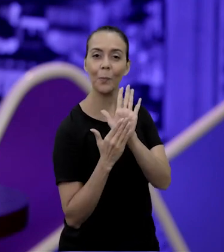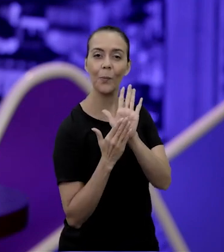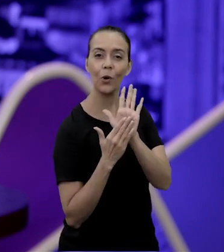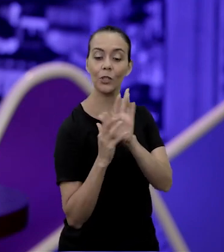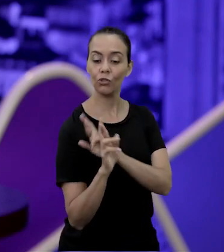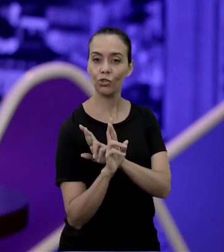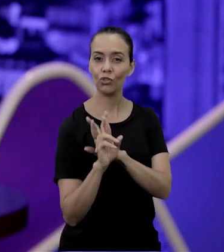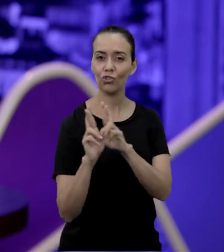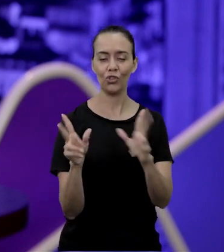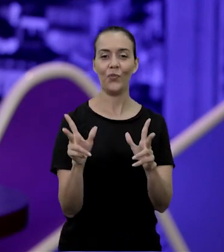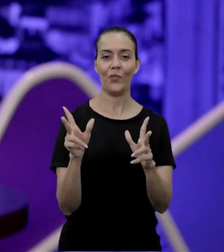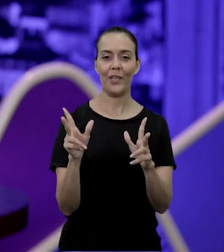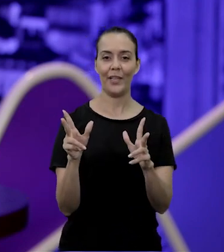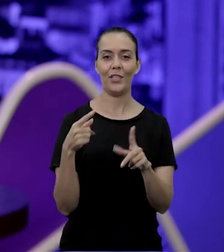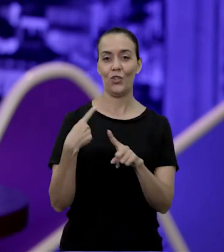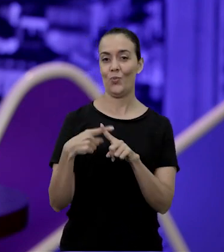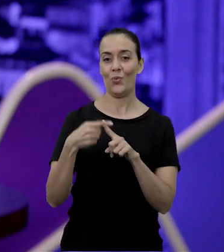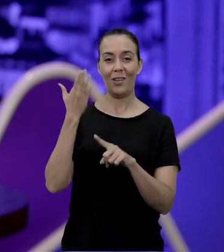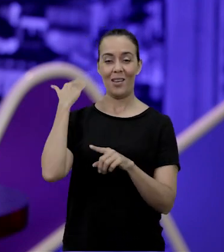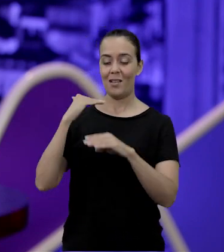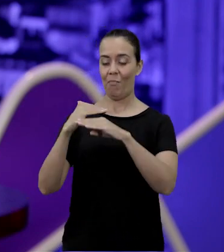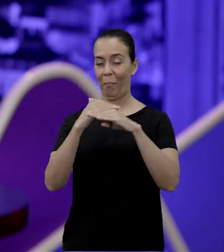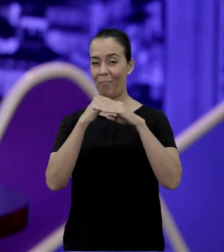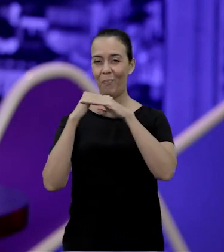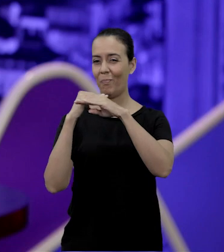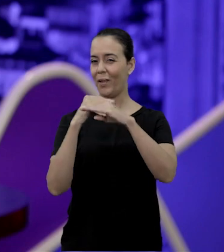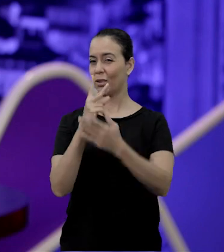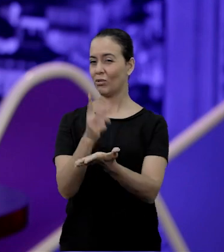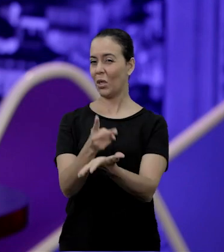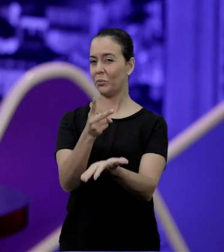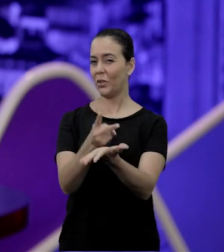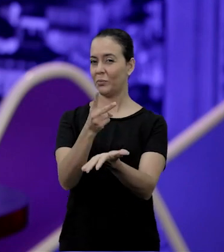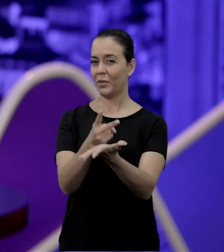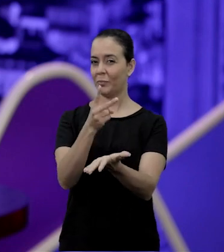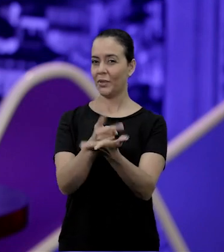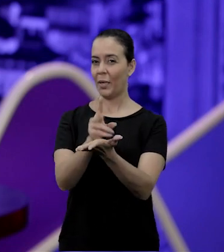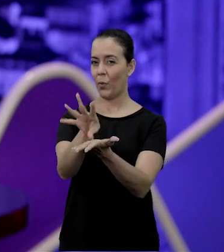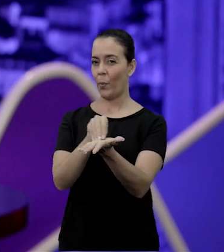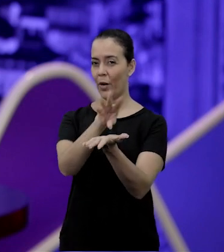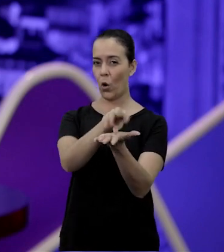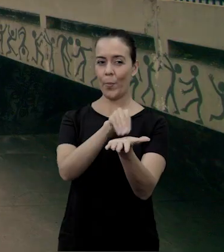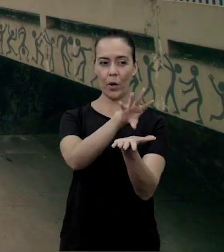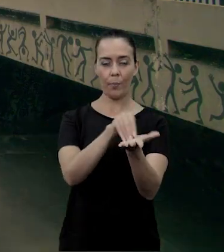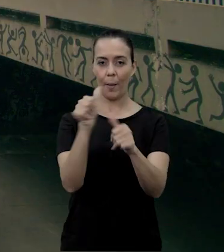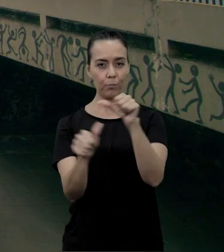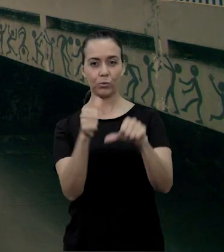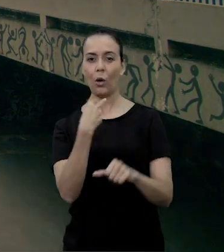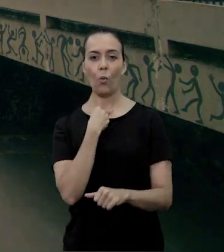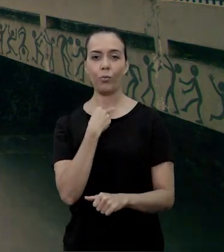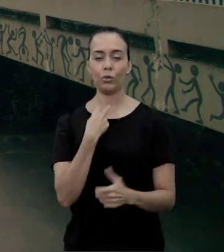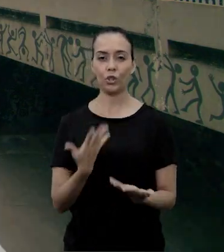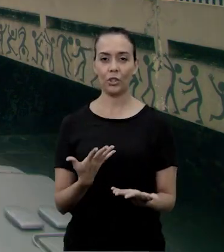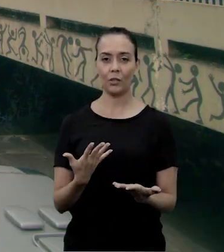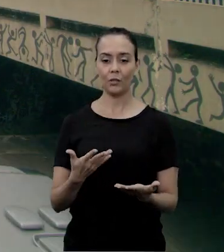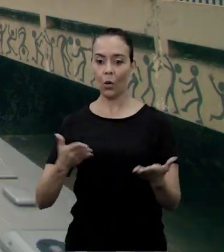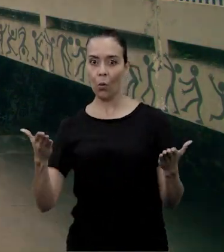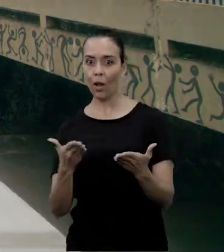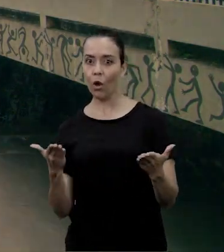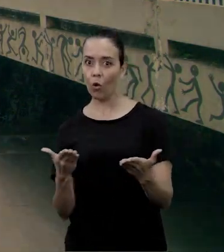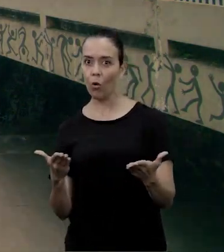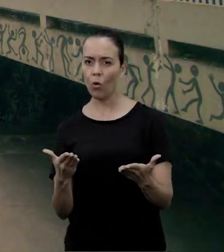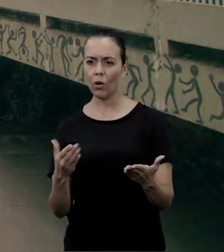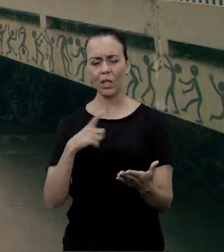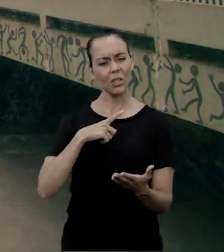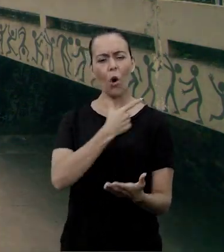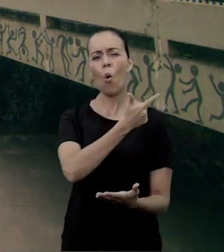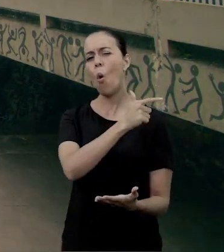às convenções, ao padrão moral vigente, à religiosidade vigente. Então são figuras como essa, e podíamos